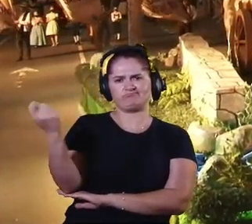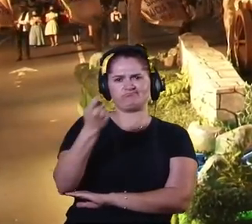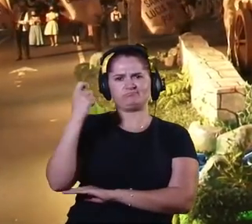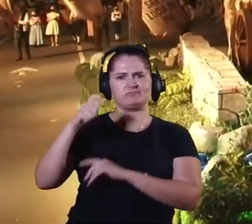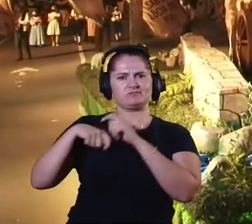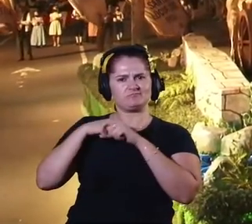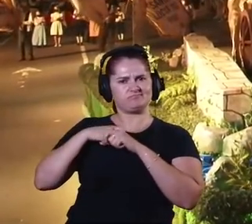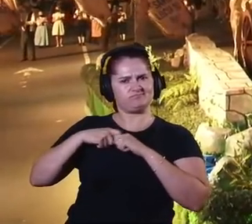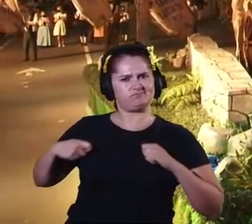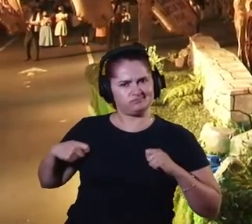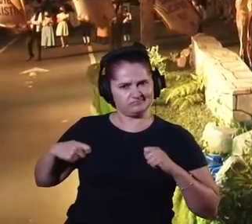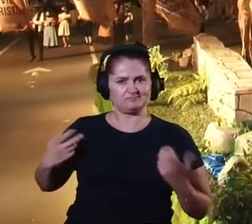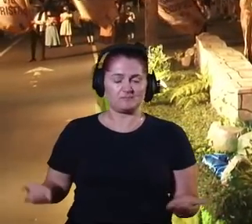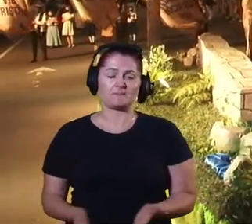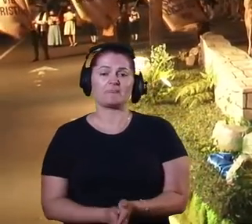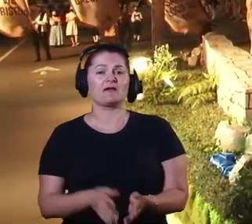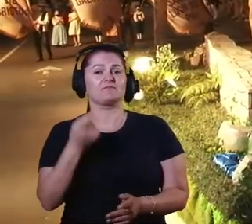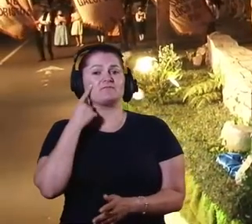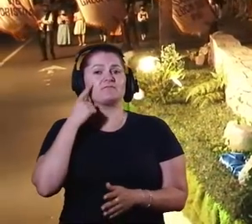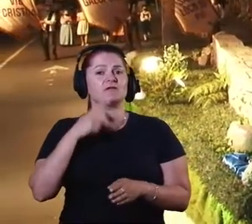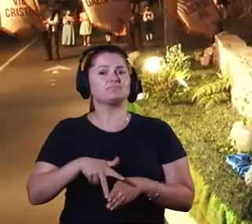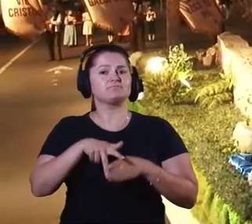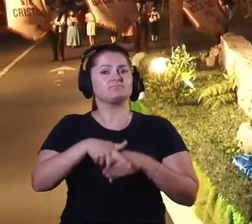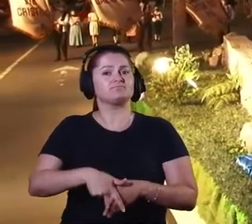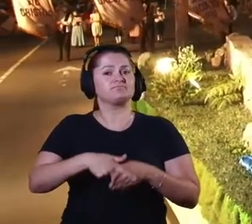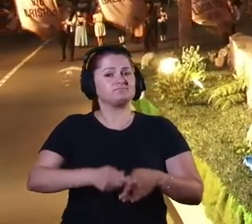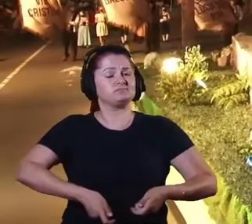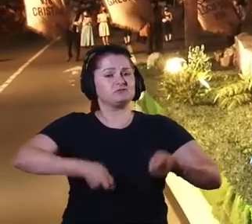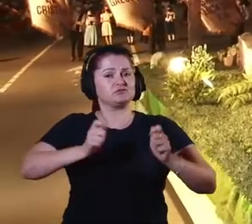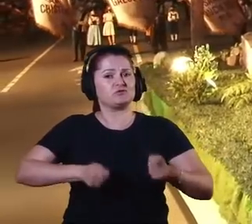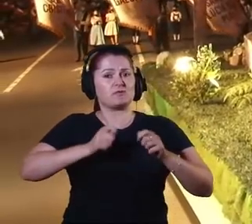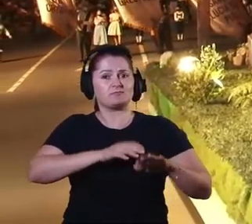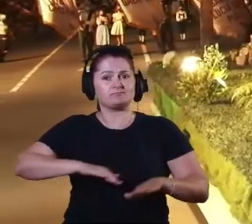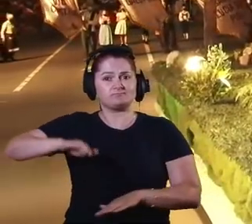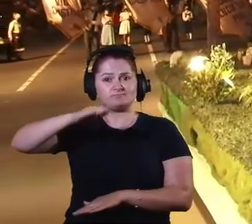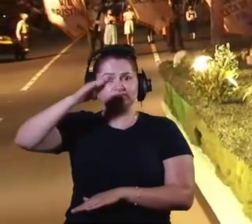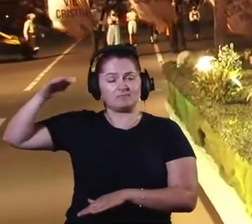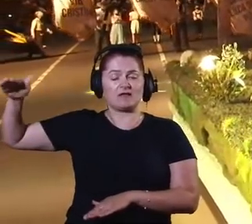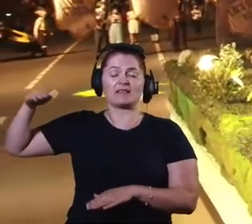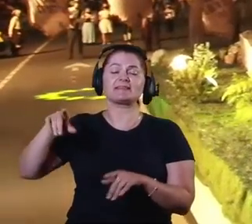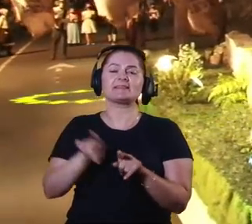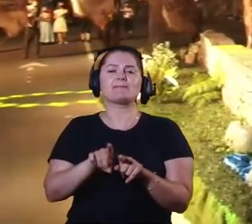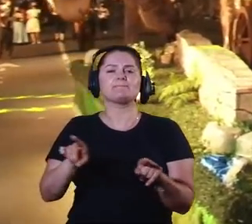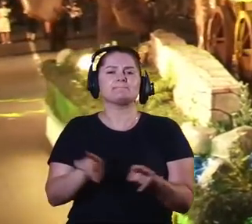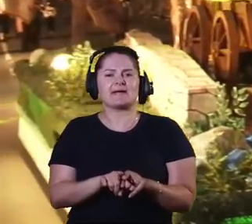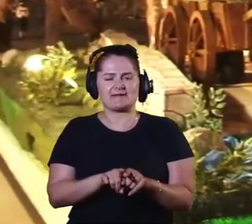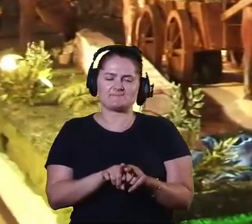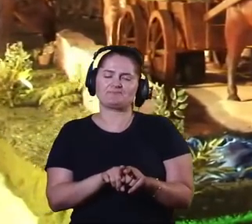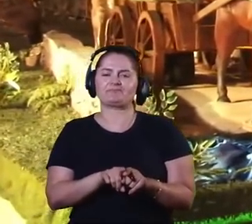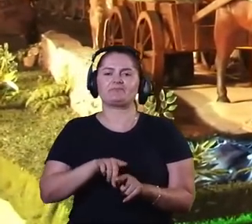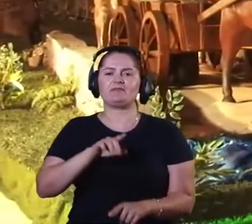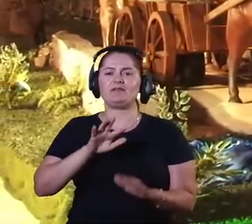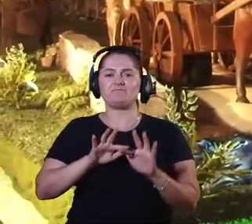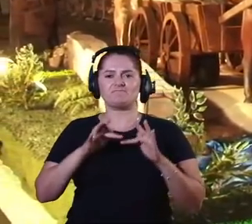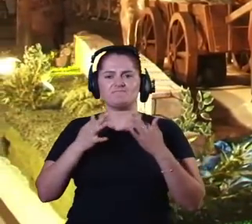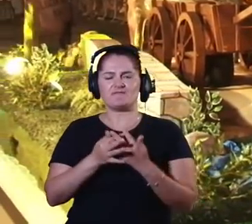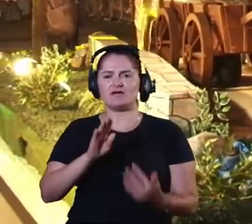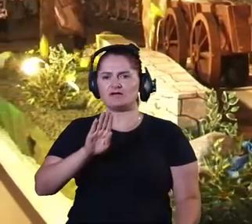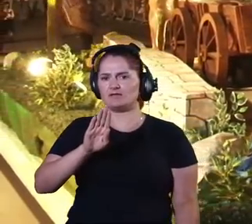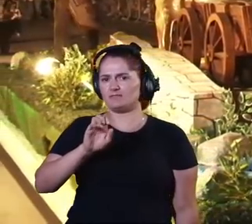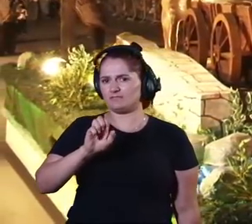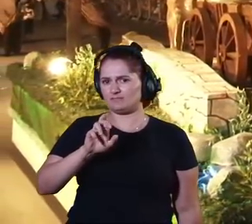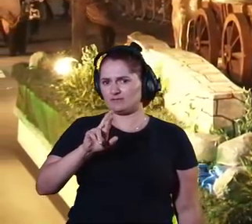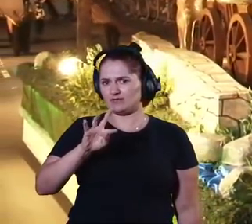carro Tropeiros nos Campos da Serra. E a família Bertucci, que não deixa só o seu registro por ter nascido